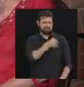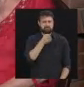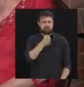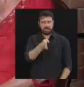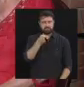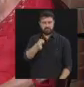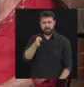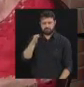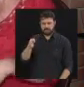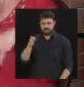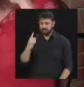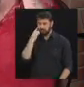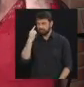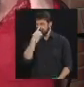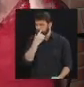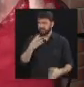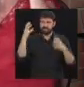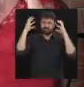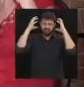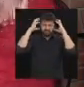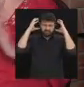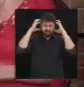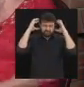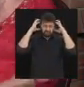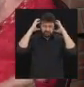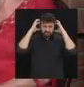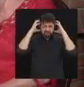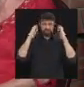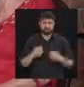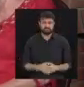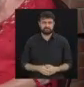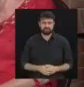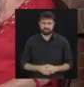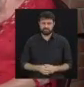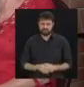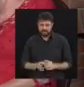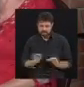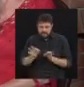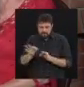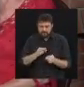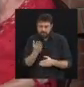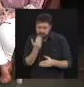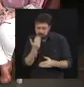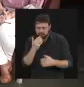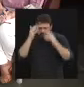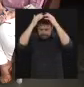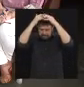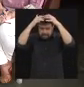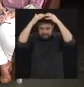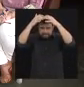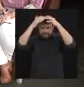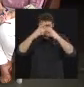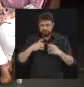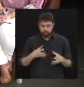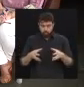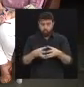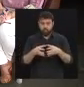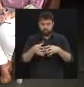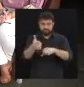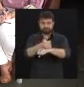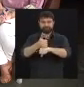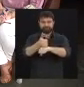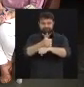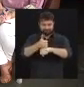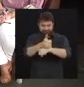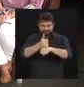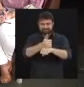o oftalmologista, fono, nutricionista, neuro. É uma junta médica.